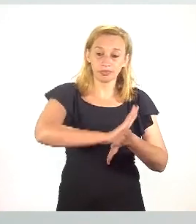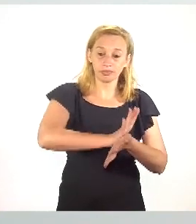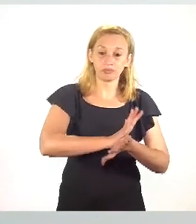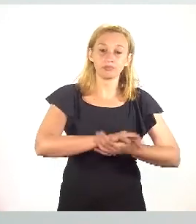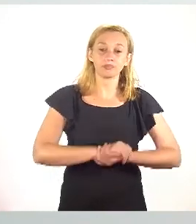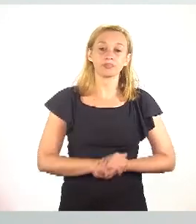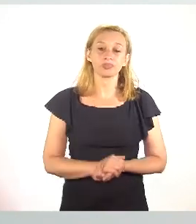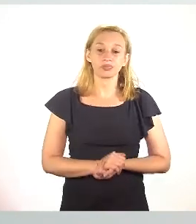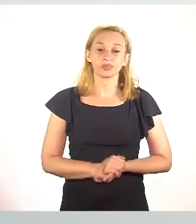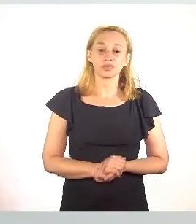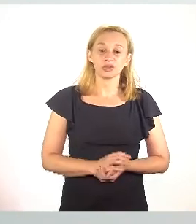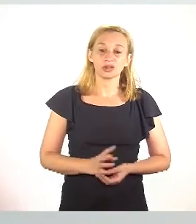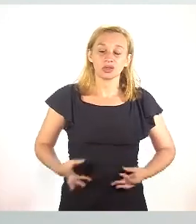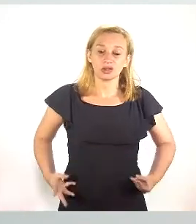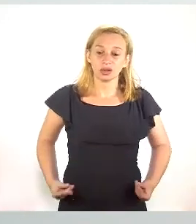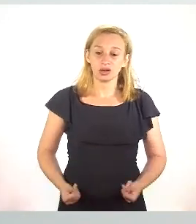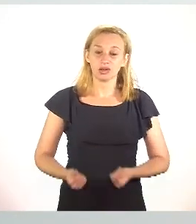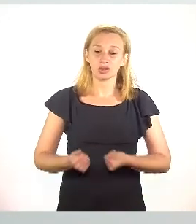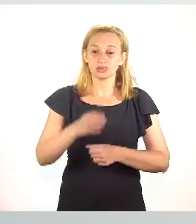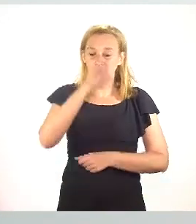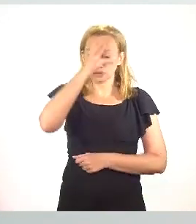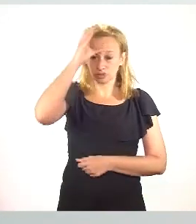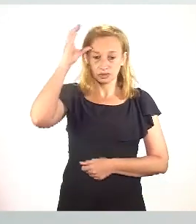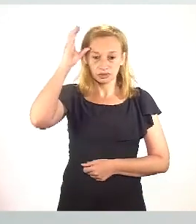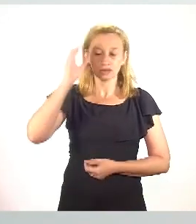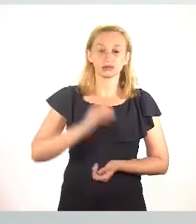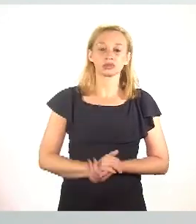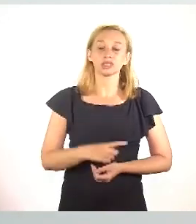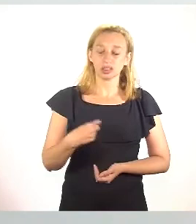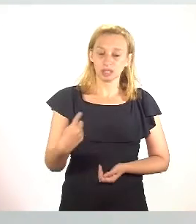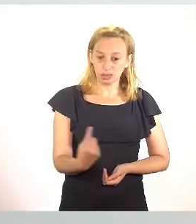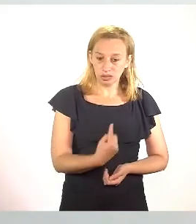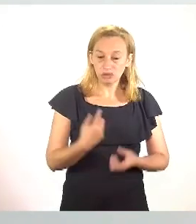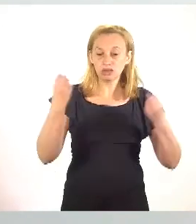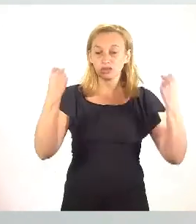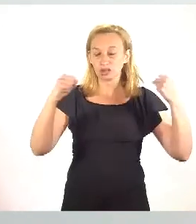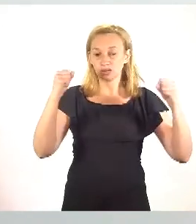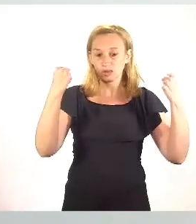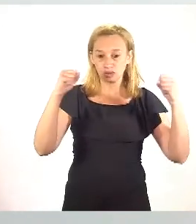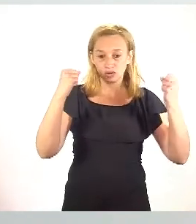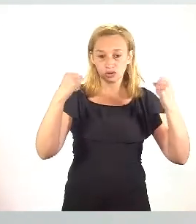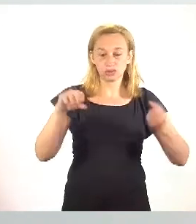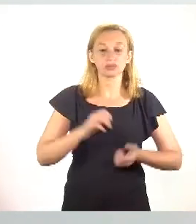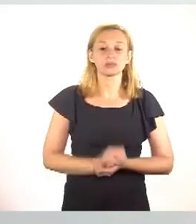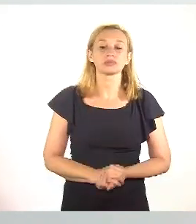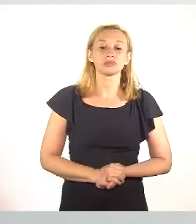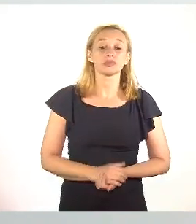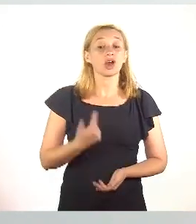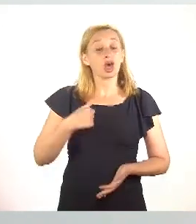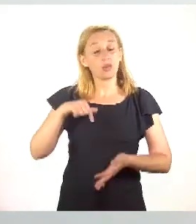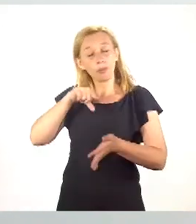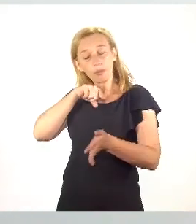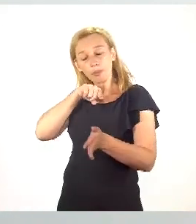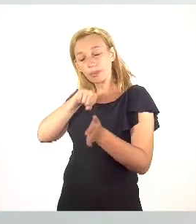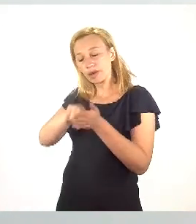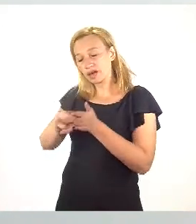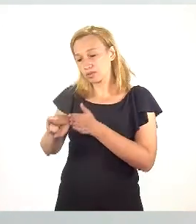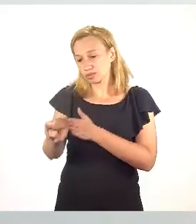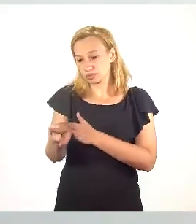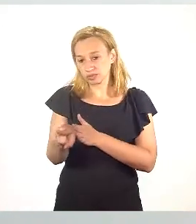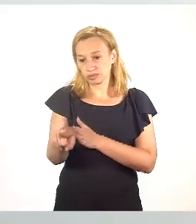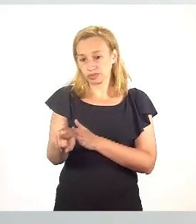o bolso do consumidor e da nossa indústria. Eu pergunto a